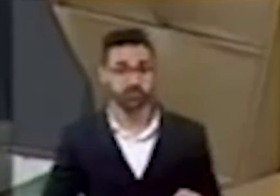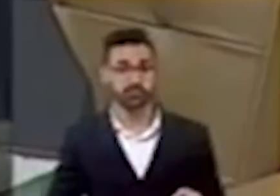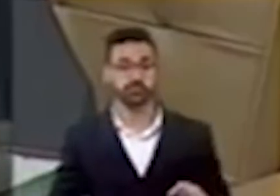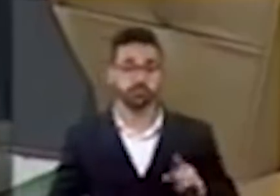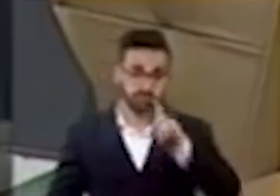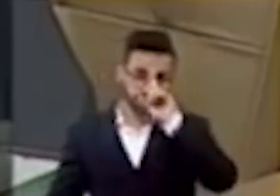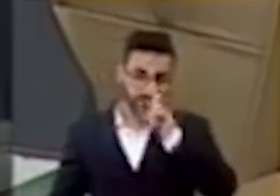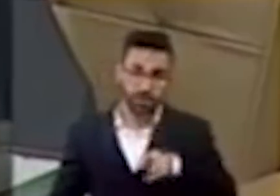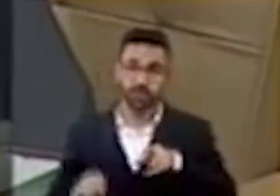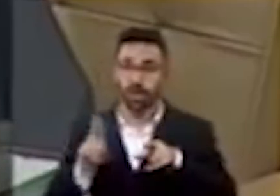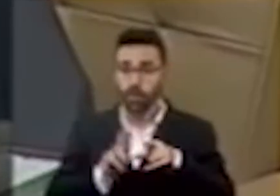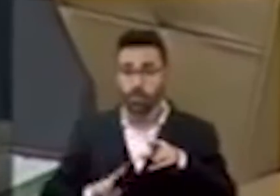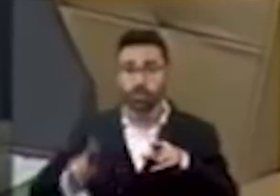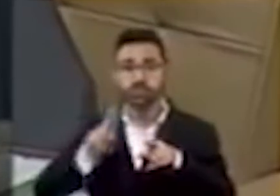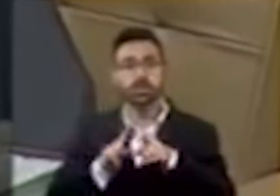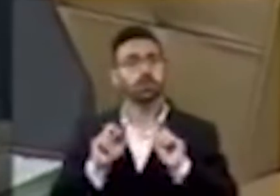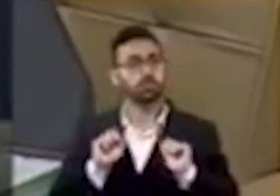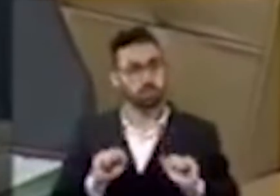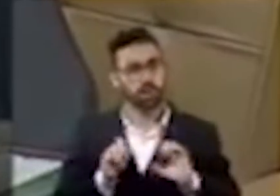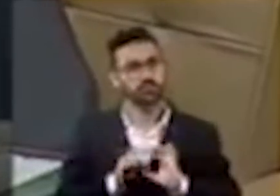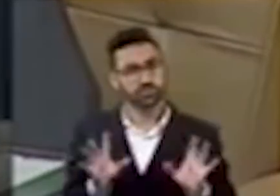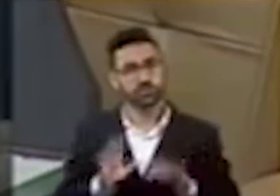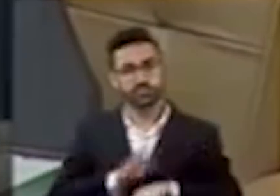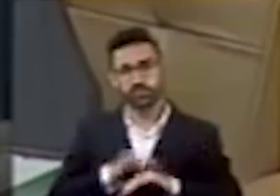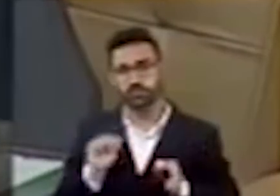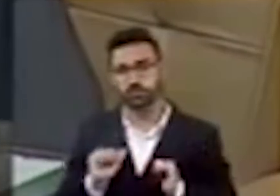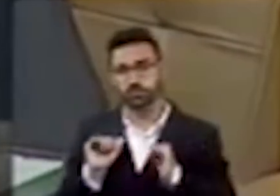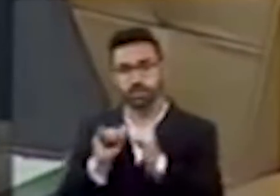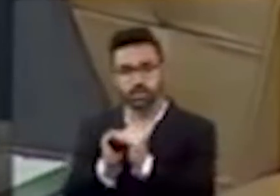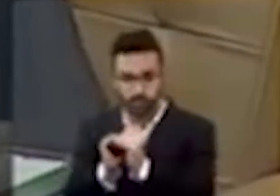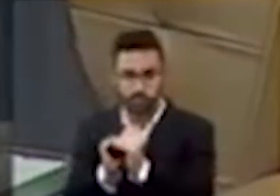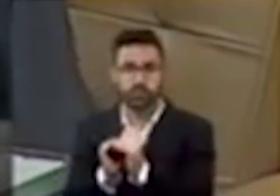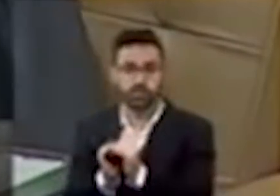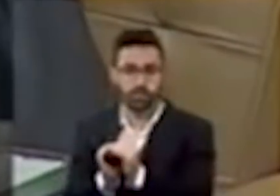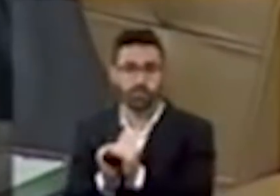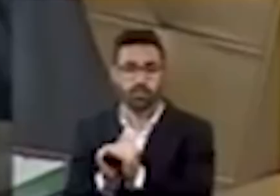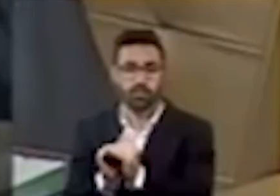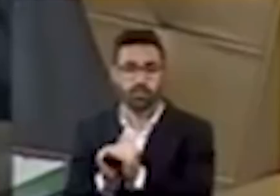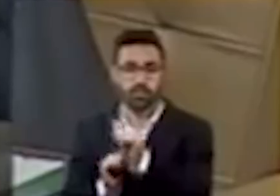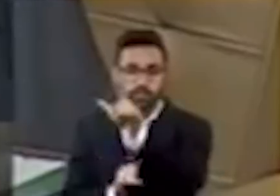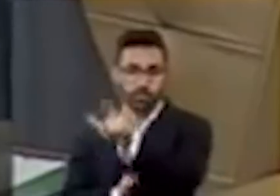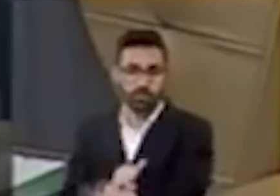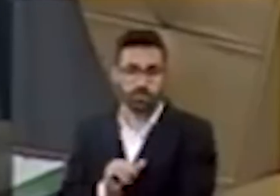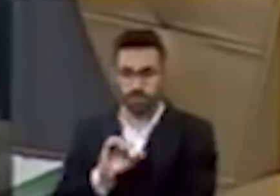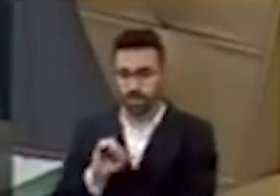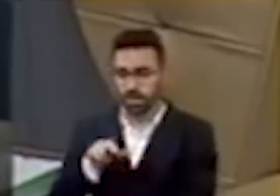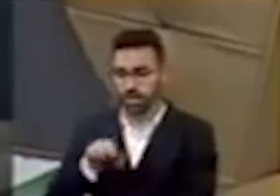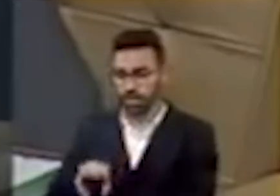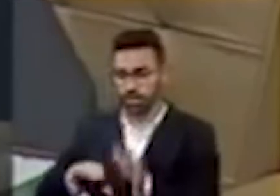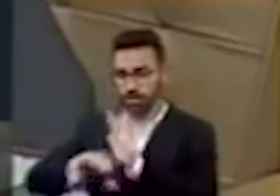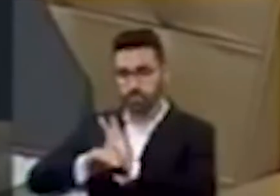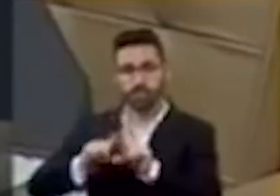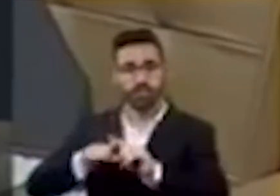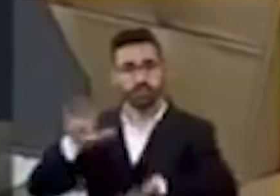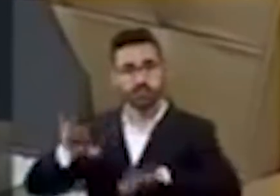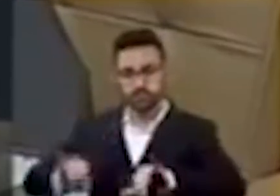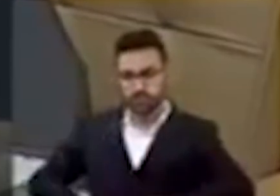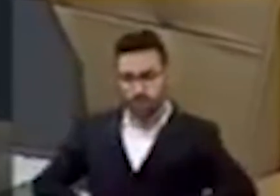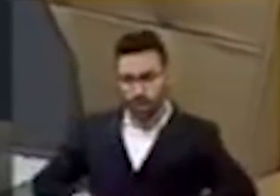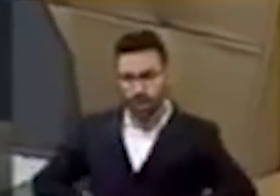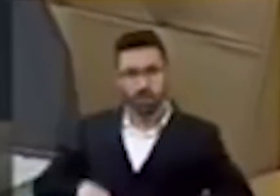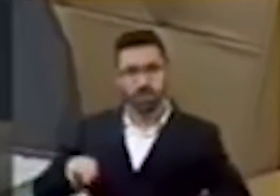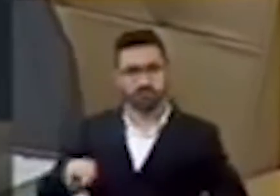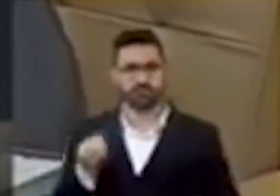o uso do poder de perdão na medida em que se referia ao criminoso desprezado. Nada obstante,